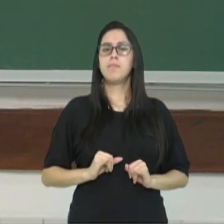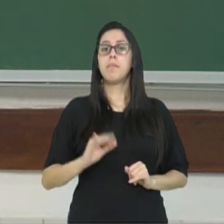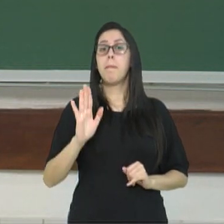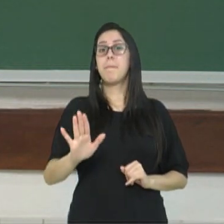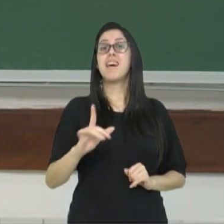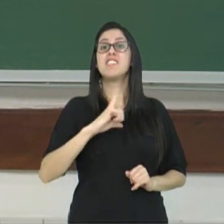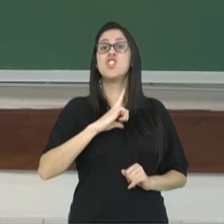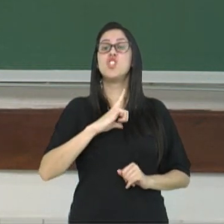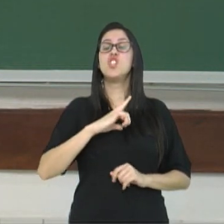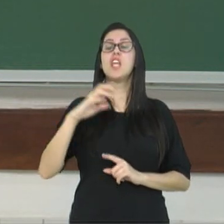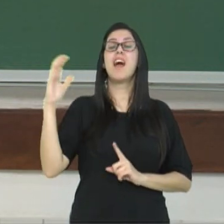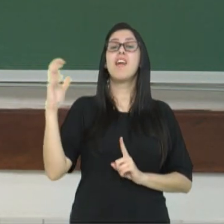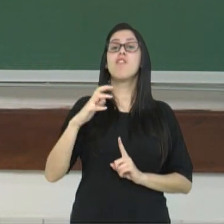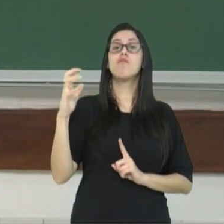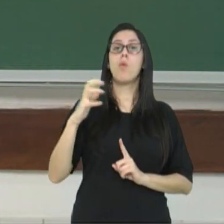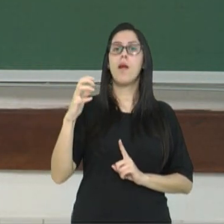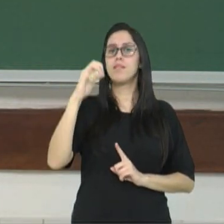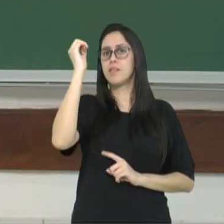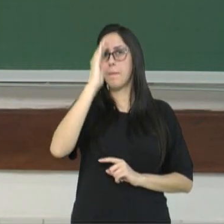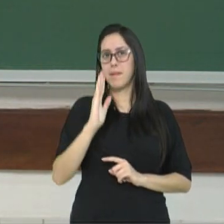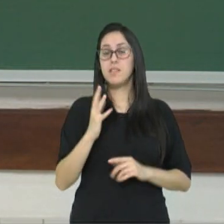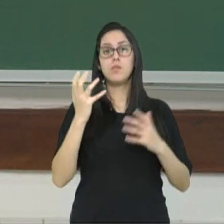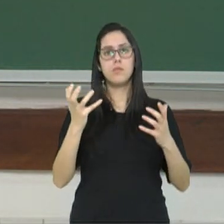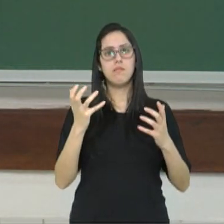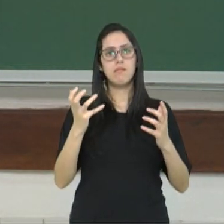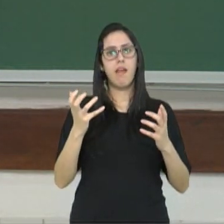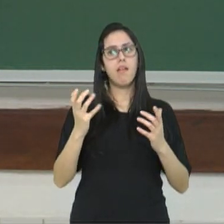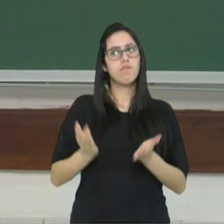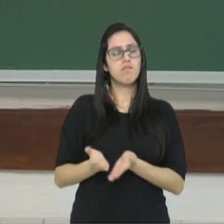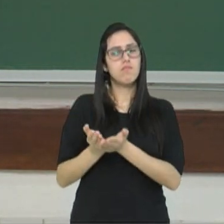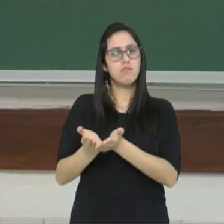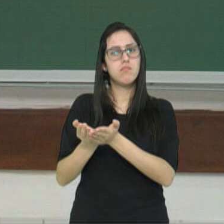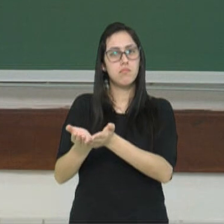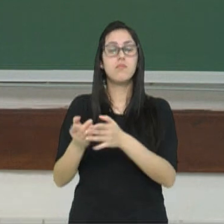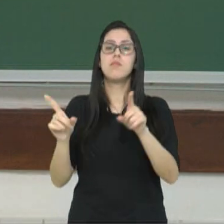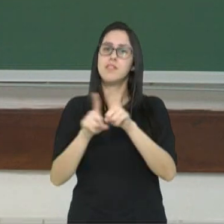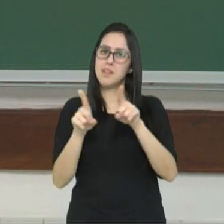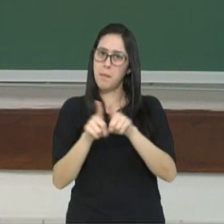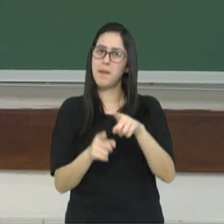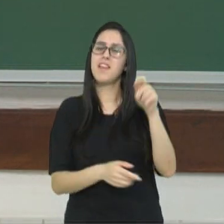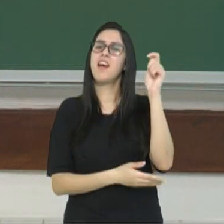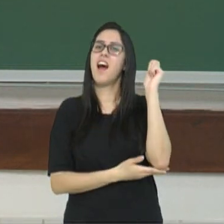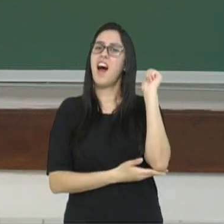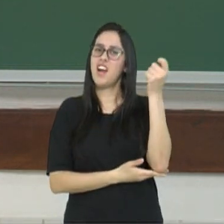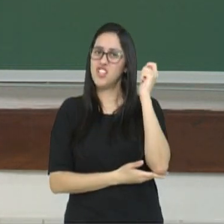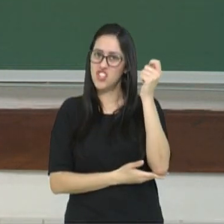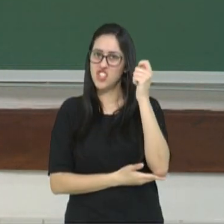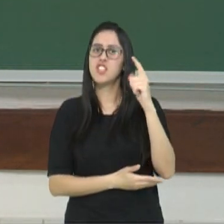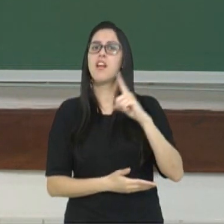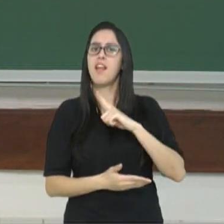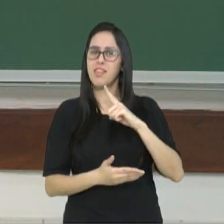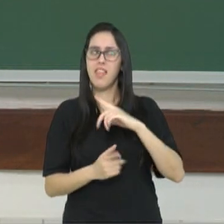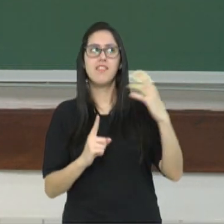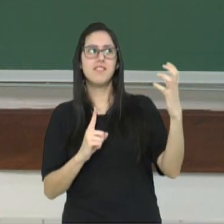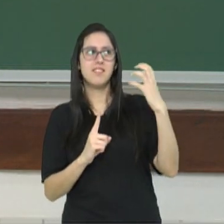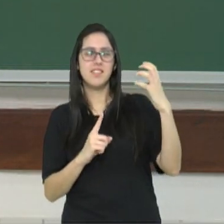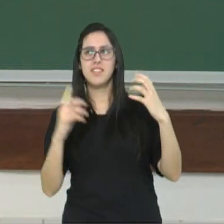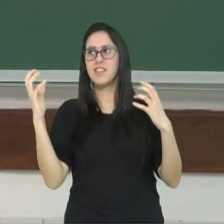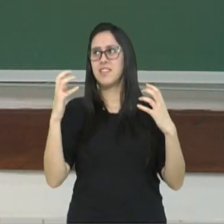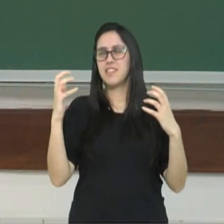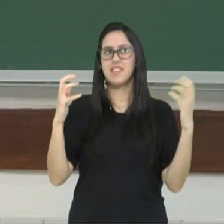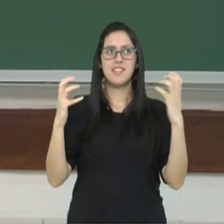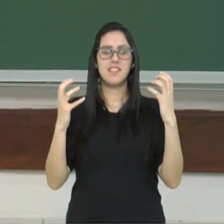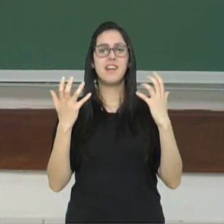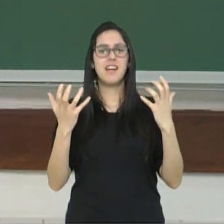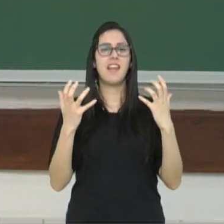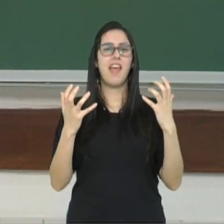que tentava garantir a navegação do rio, ora por parte da Argentina, que procurava garantir o domínio dela sobre